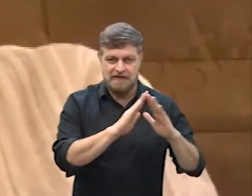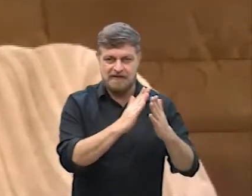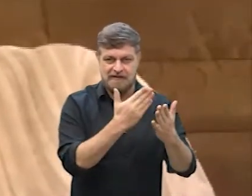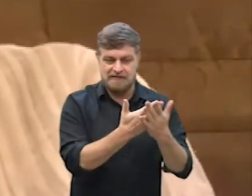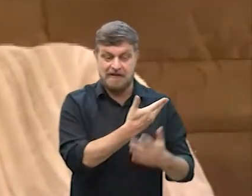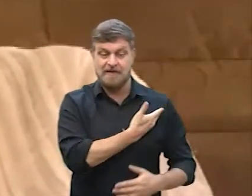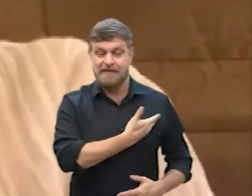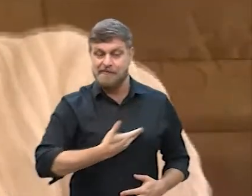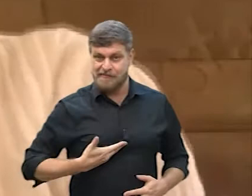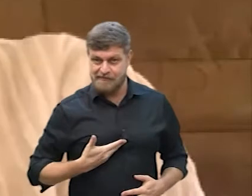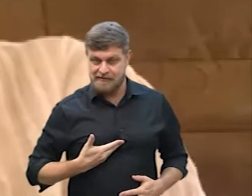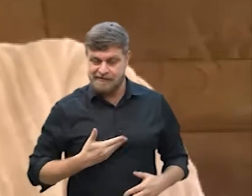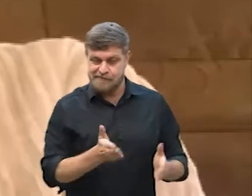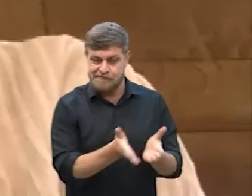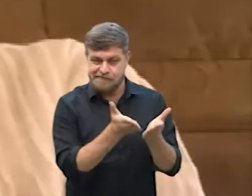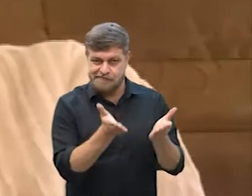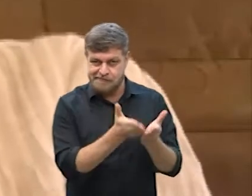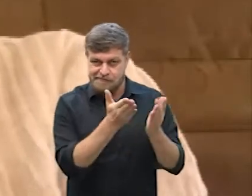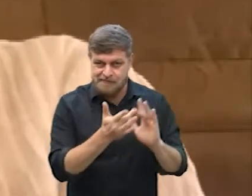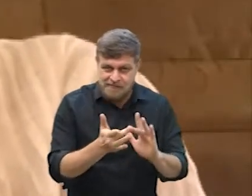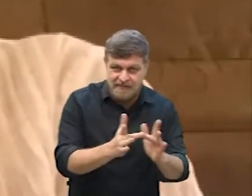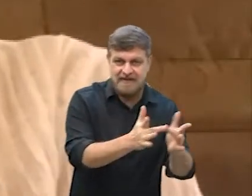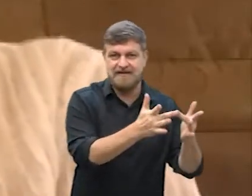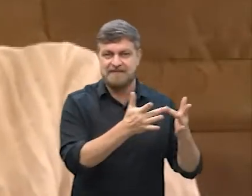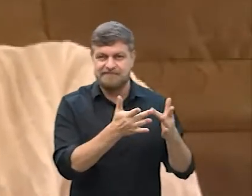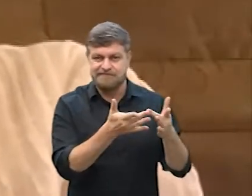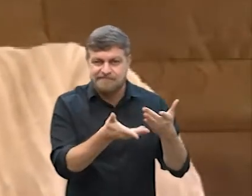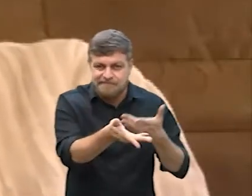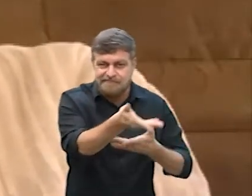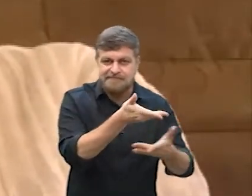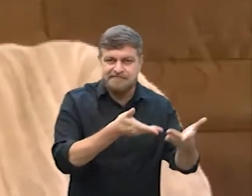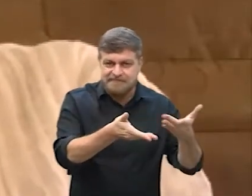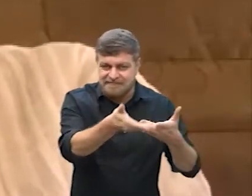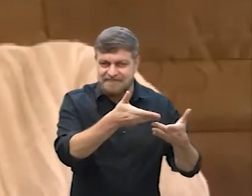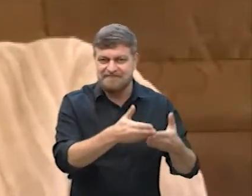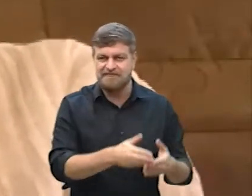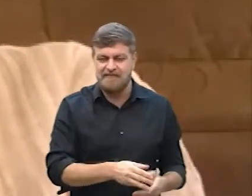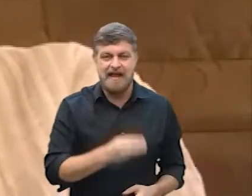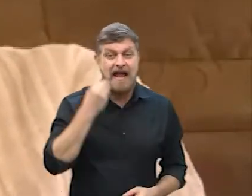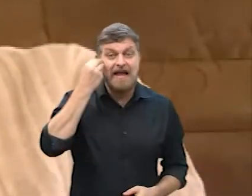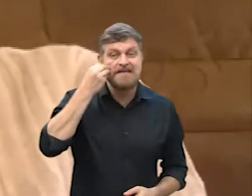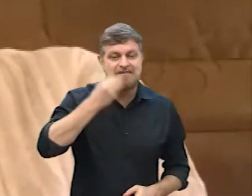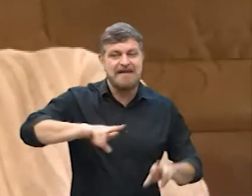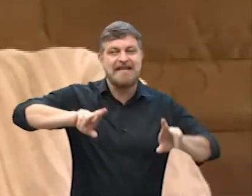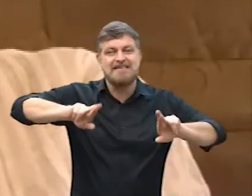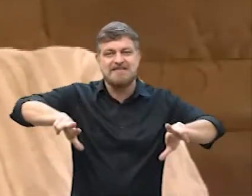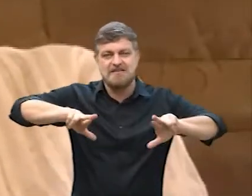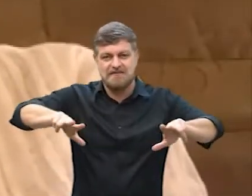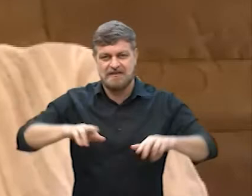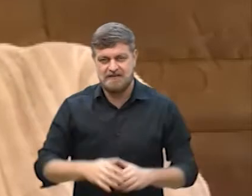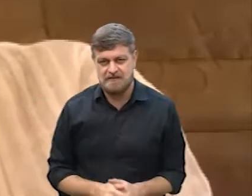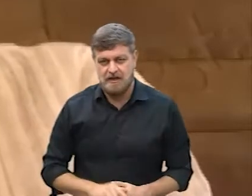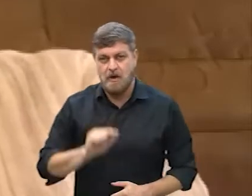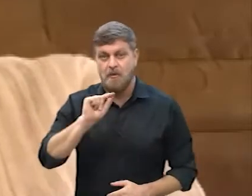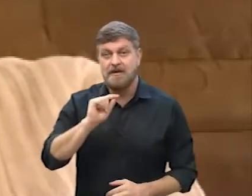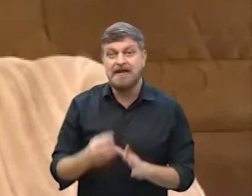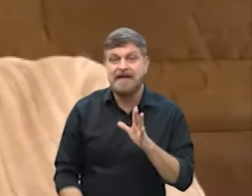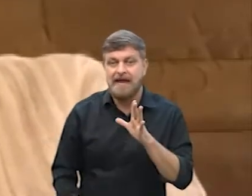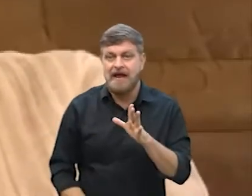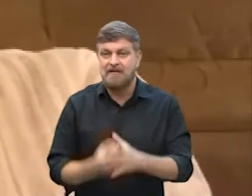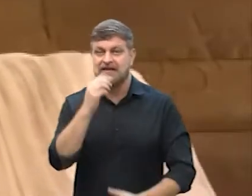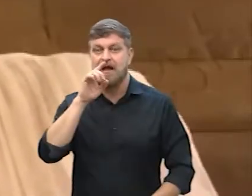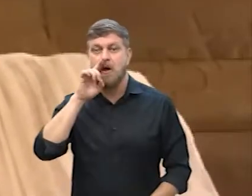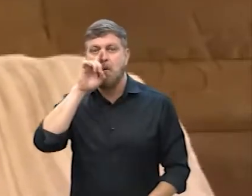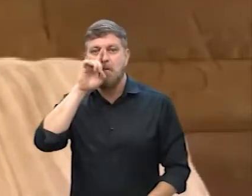frequentando a escola pública, ele vai ter contato com outros cenários. E aí nós corremos o grave